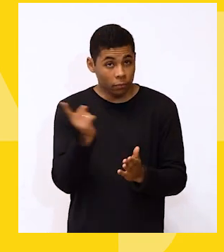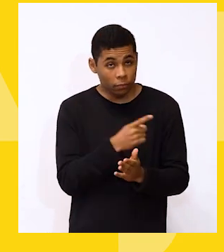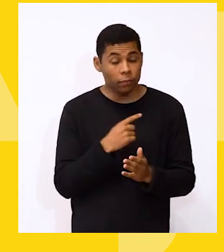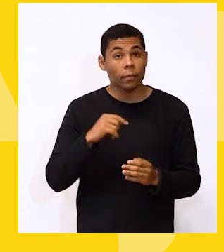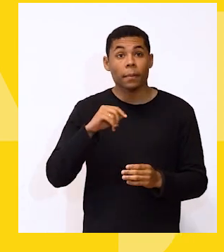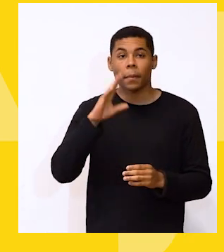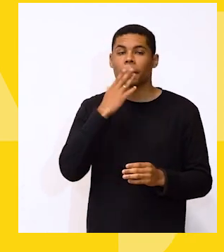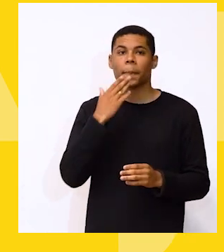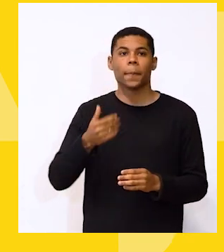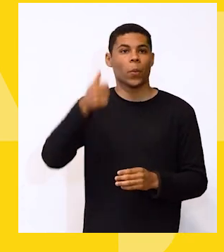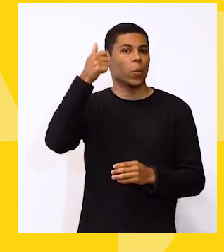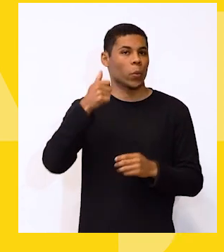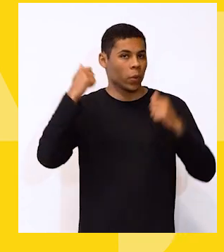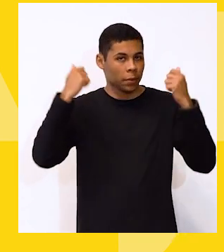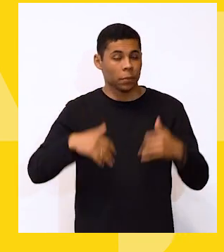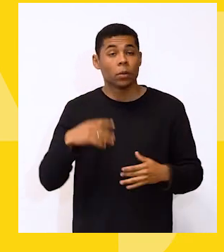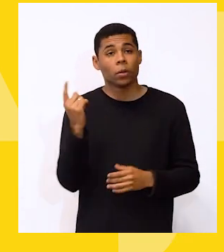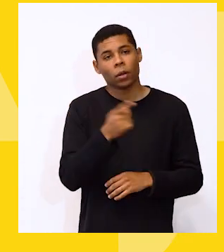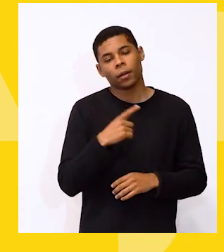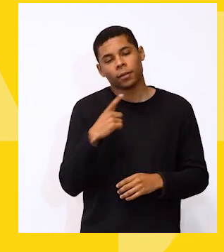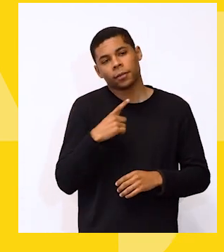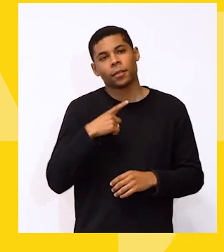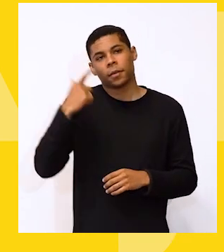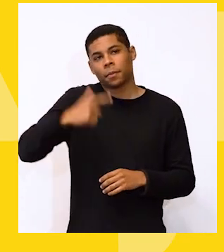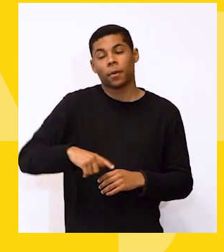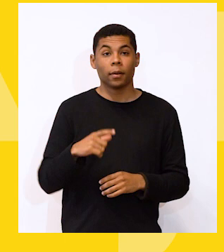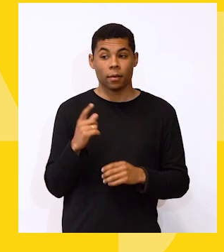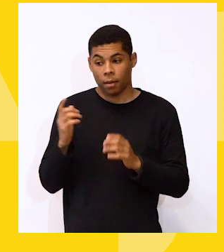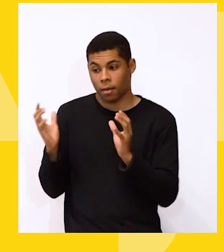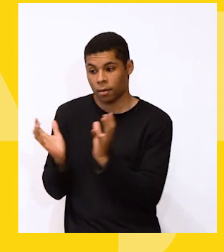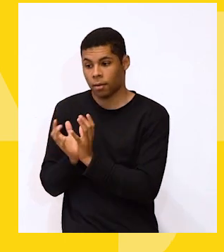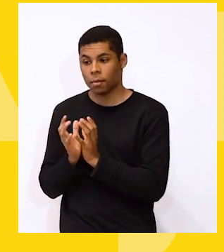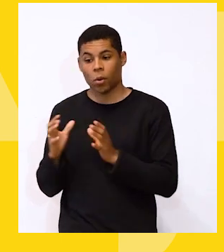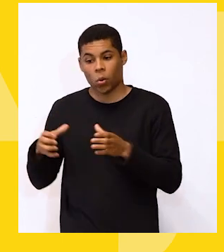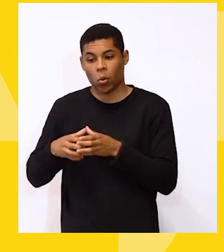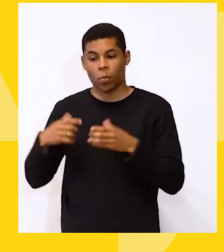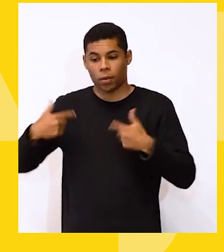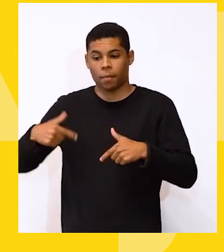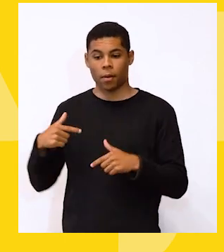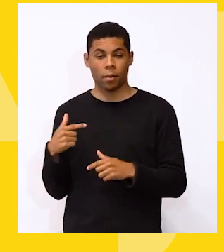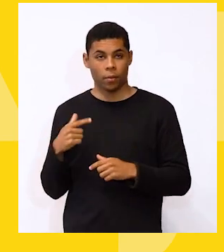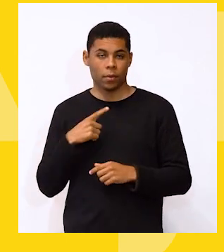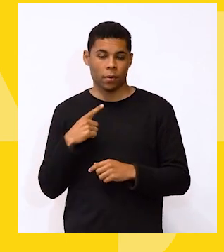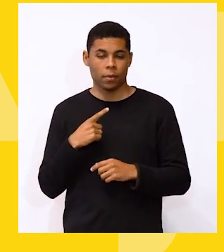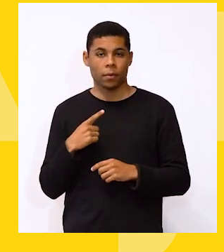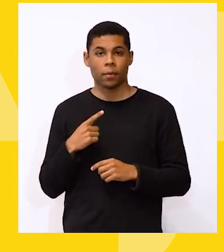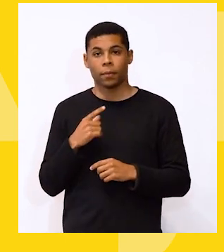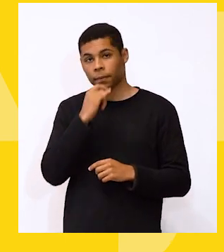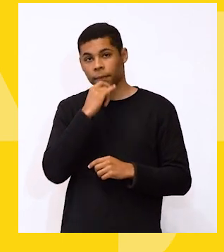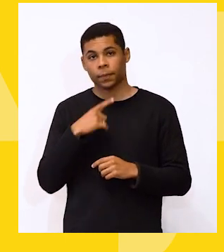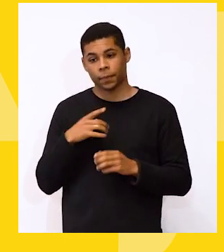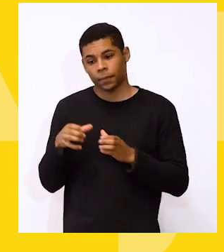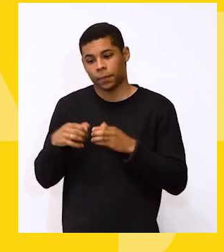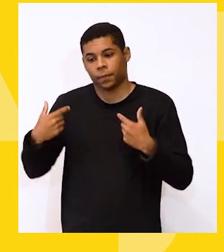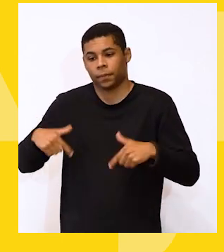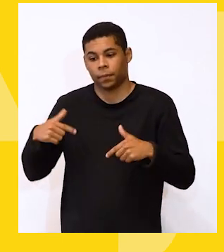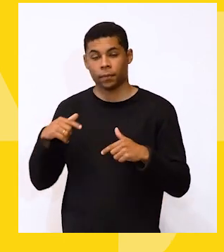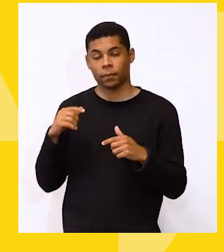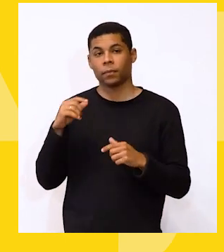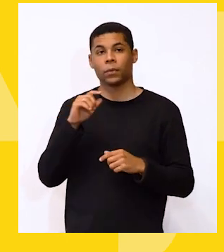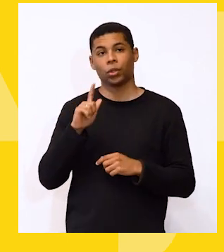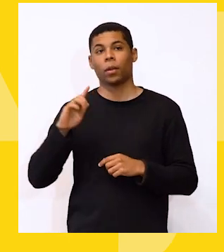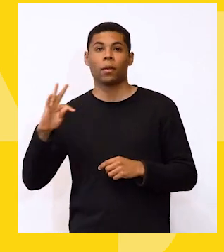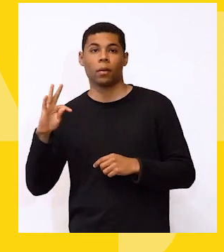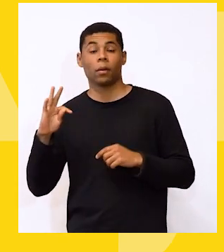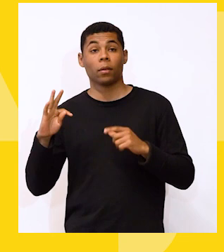com mais eficiência Nós também dividimos os a nossa equipe em grupos de trabalho então você tem grupos de trabalho específicos né